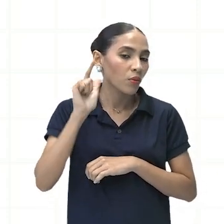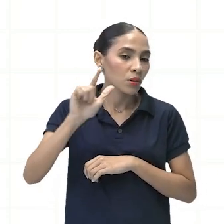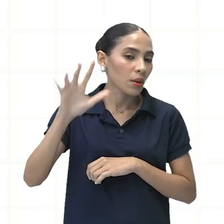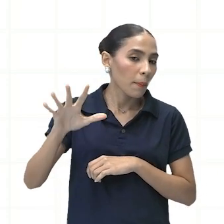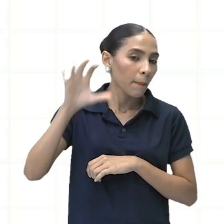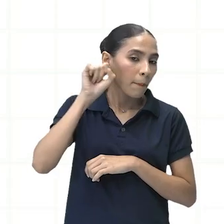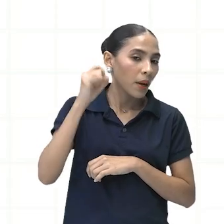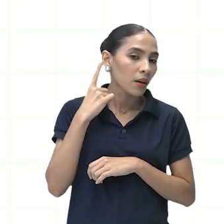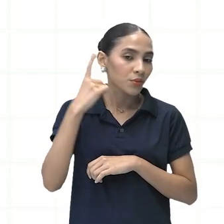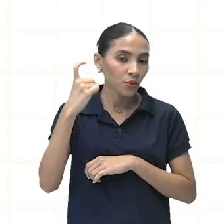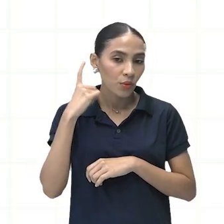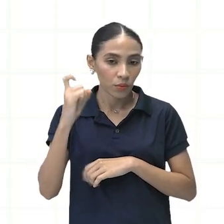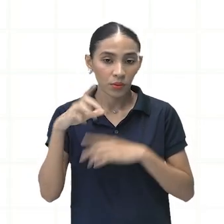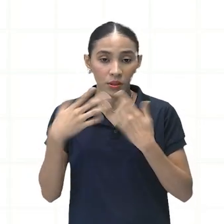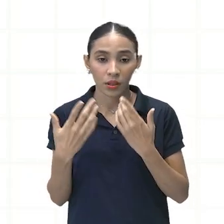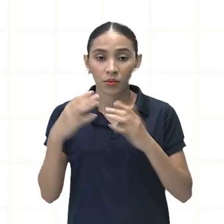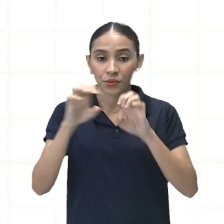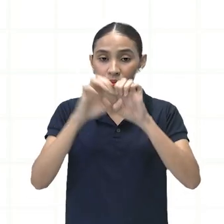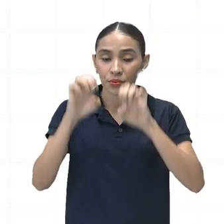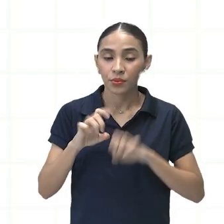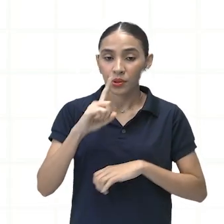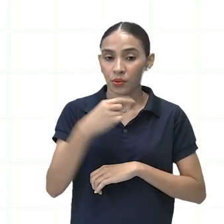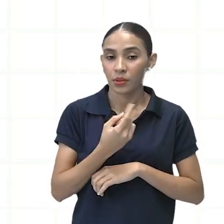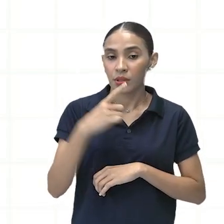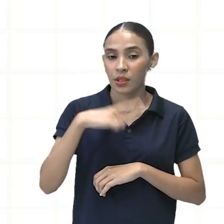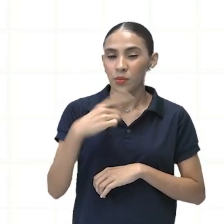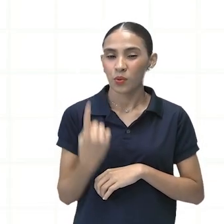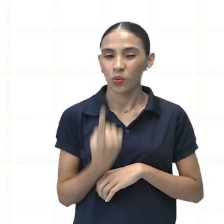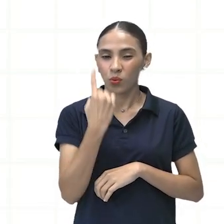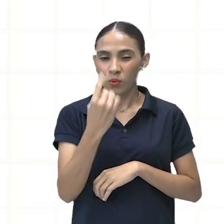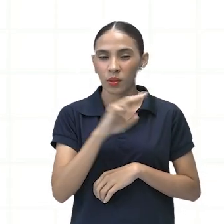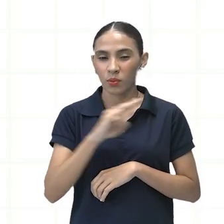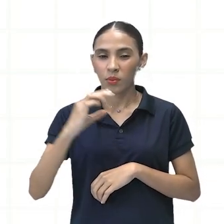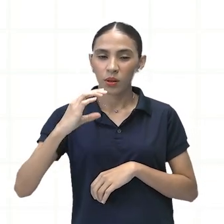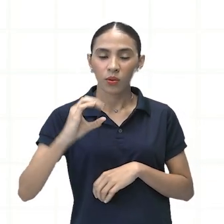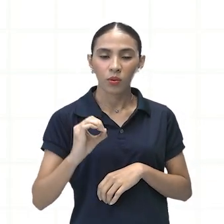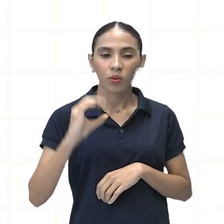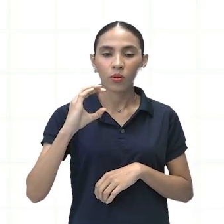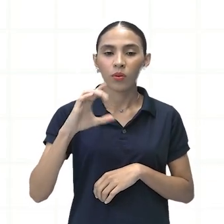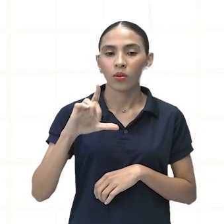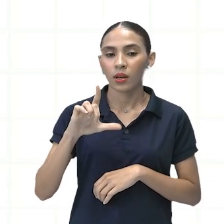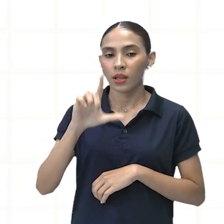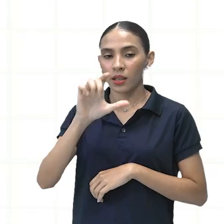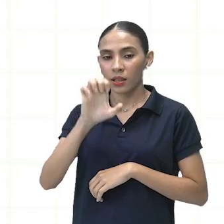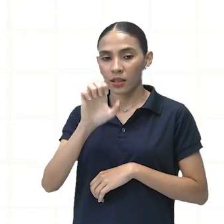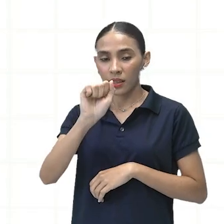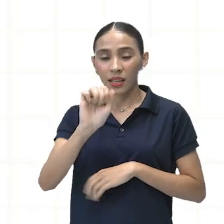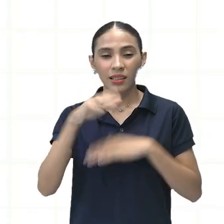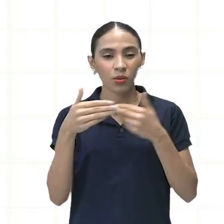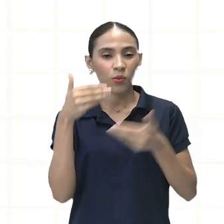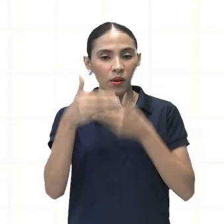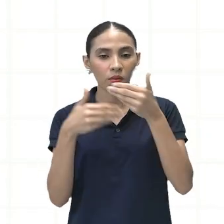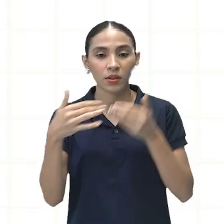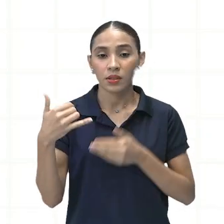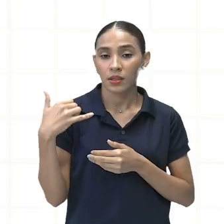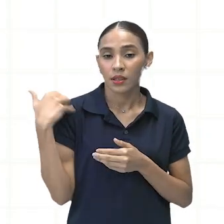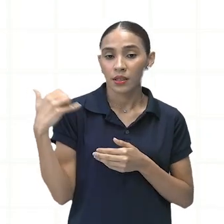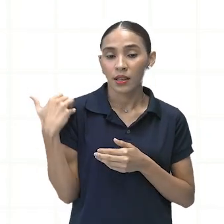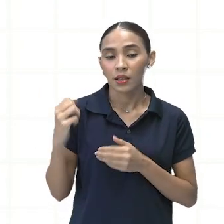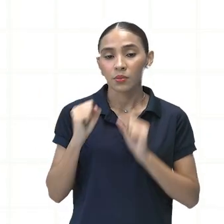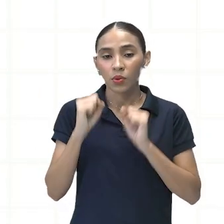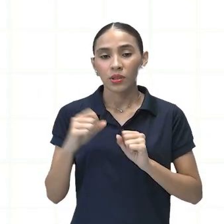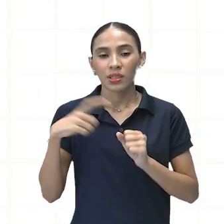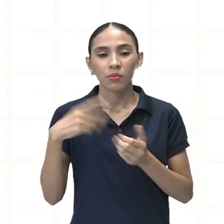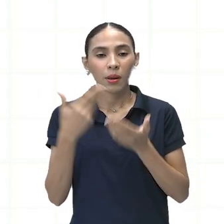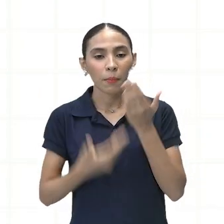captação desse som. E dentre essas estruturas, nós temos uma chamada de cóclea. E com o avanço da idade, pode ser que haja um